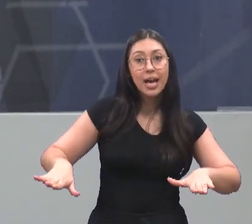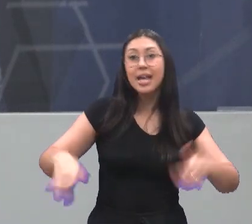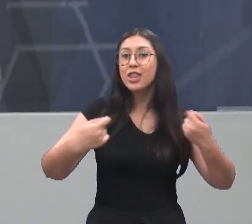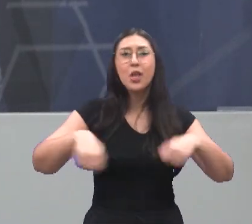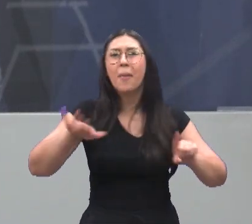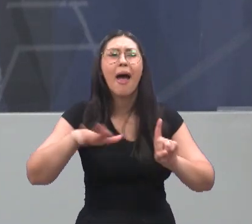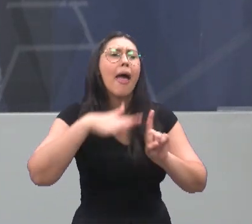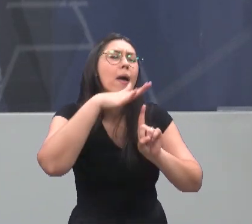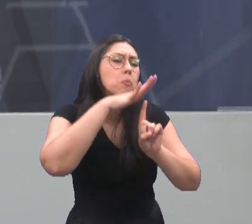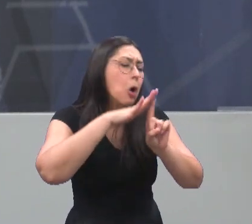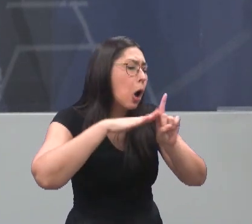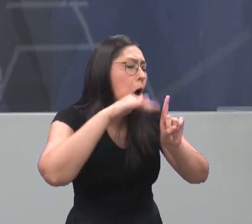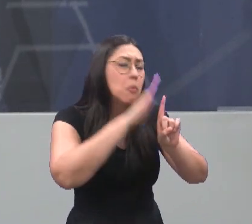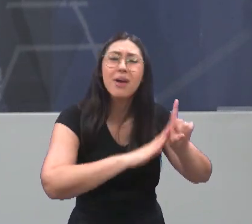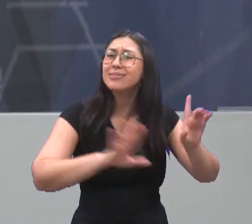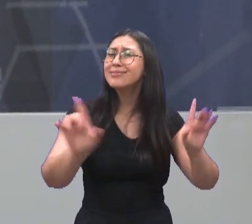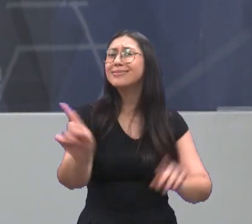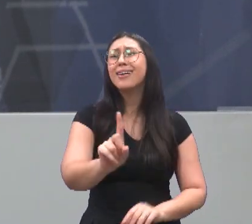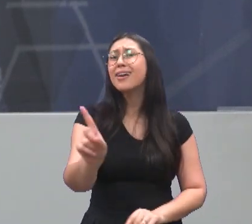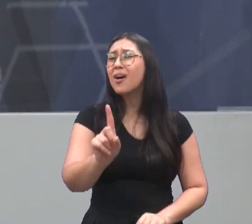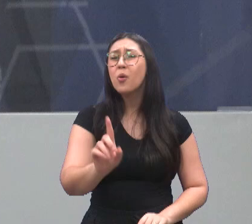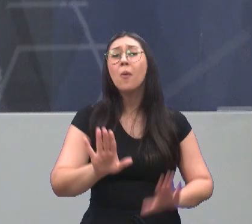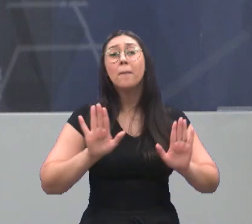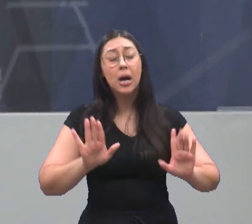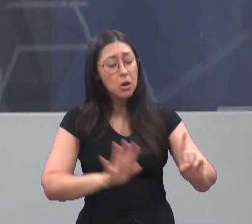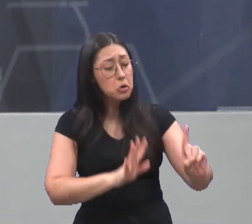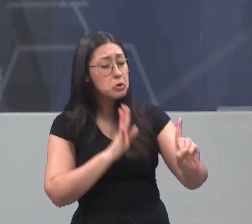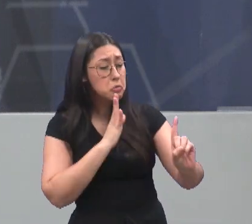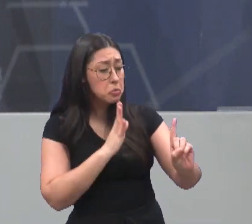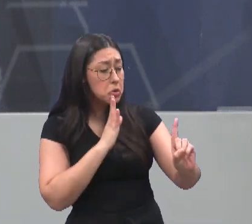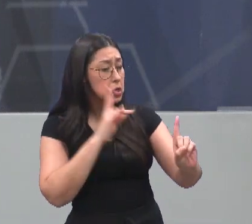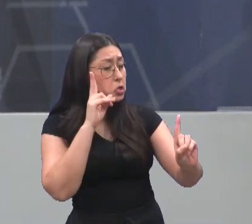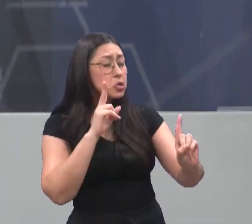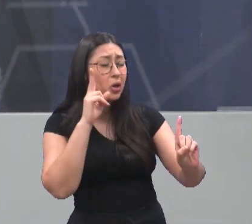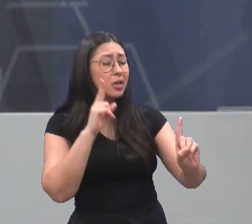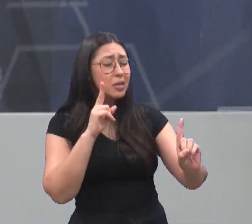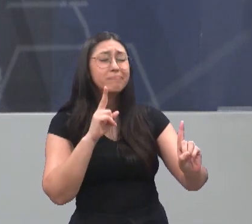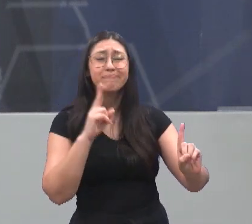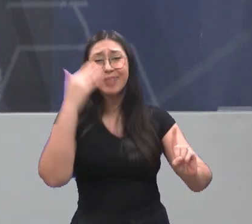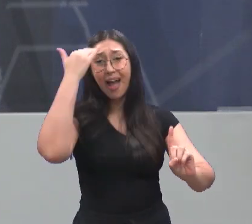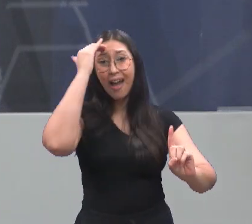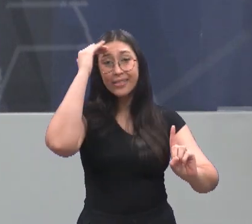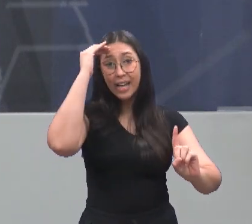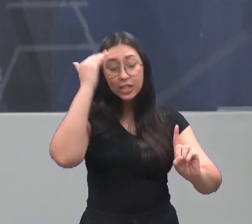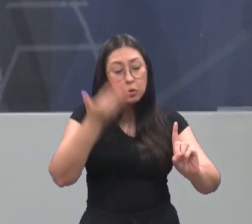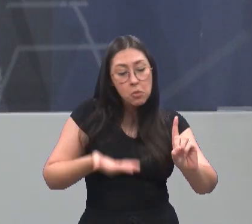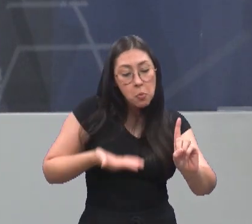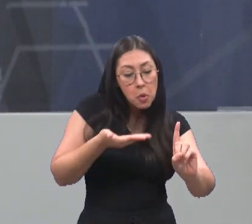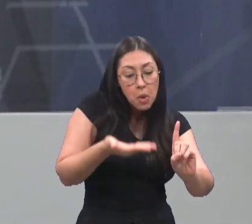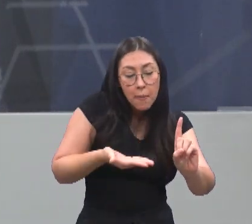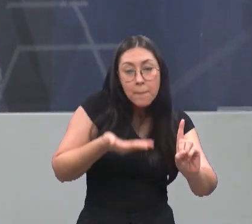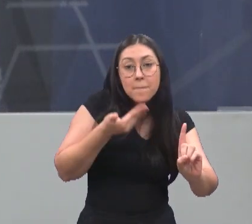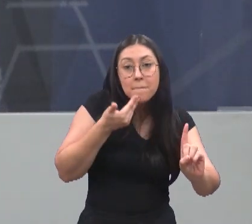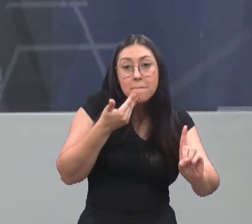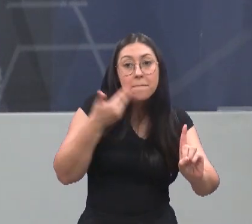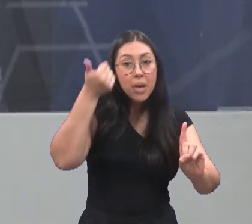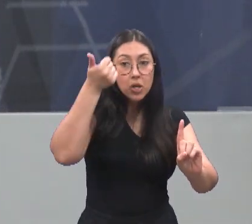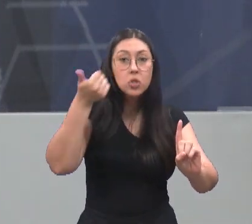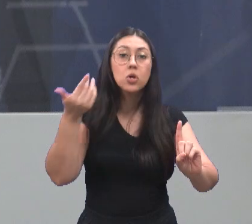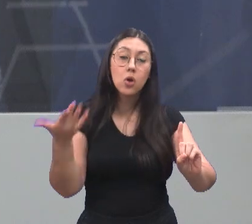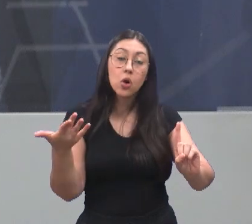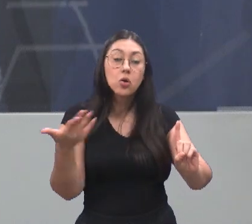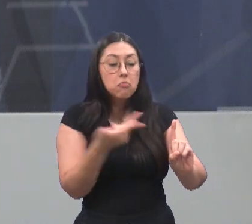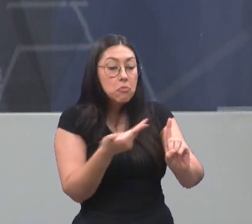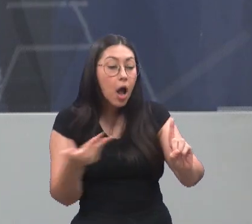na cabeça, não é isso. Mas conhecendo a história, consegue lidar melhor com algumas questões, com